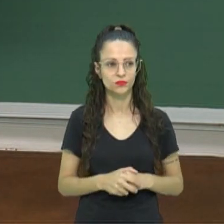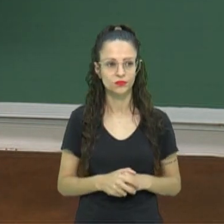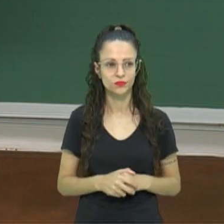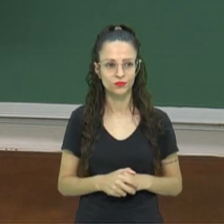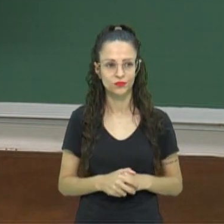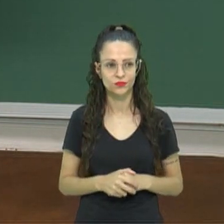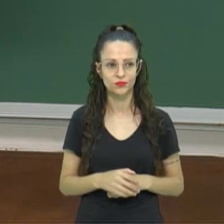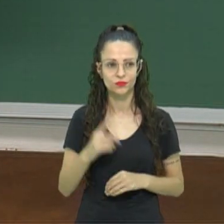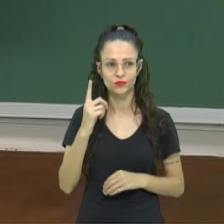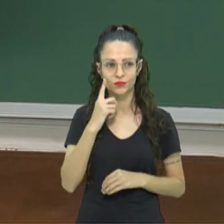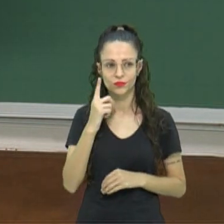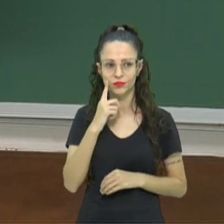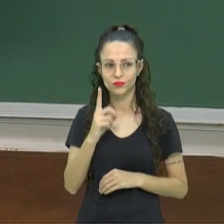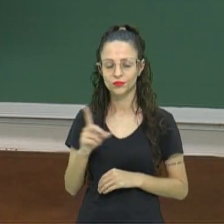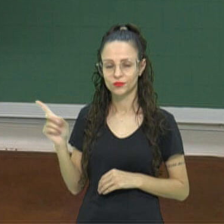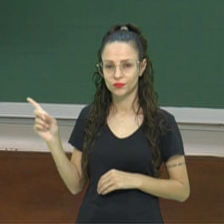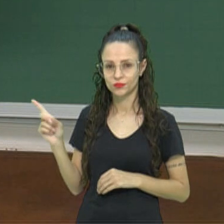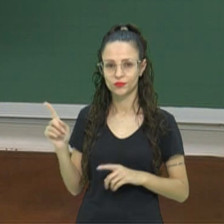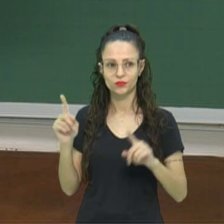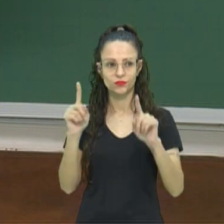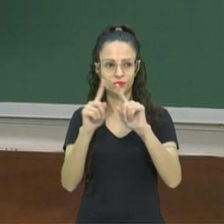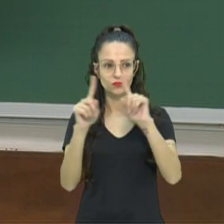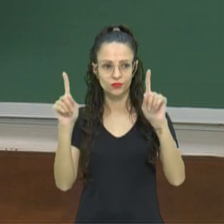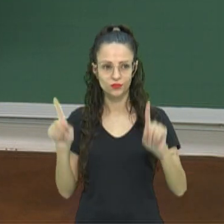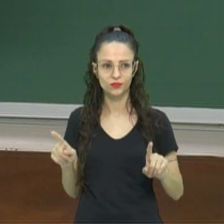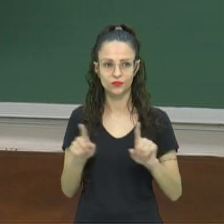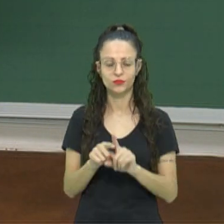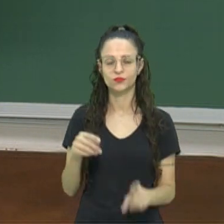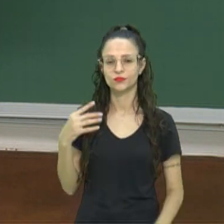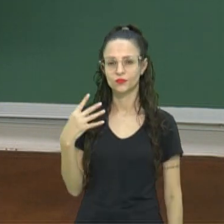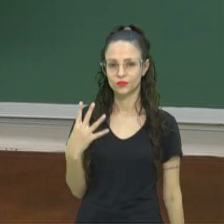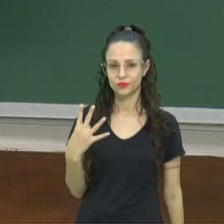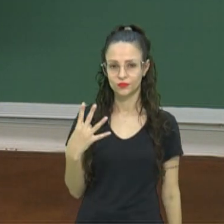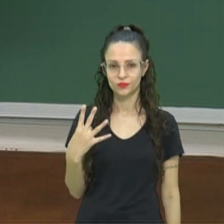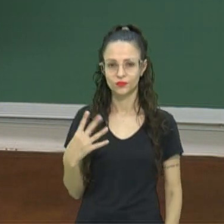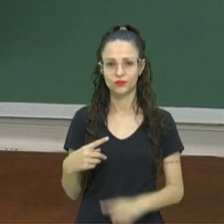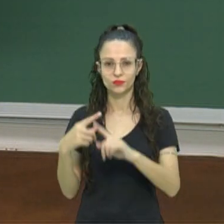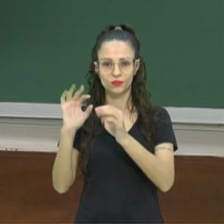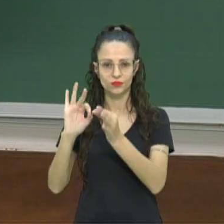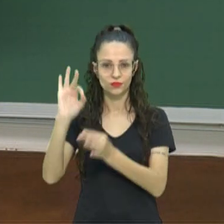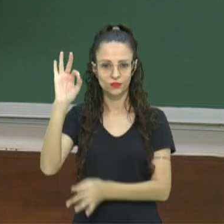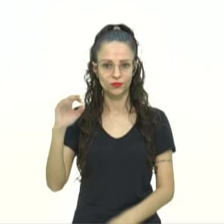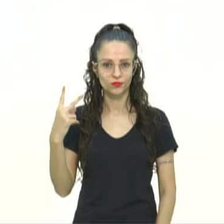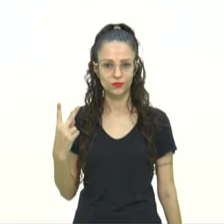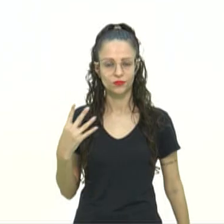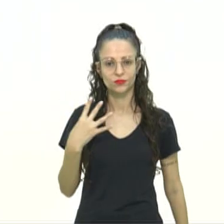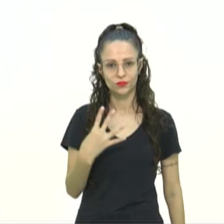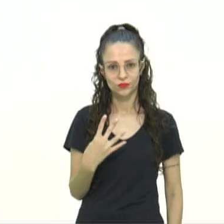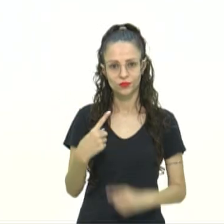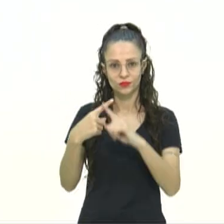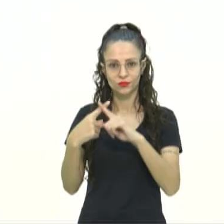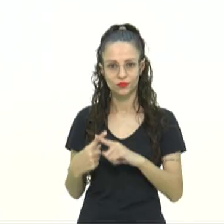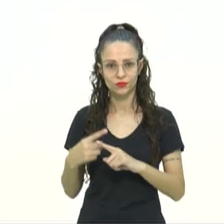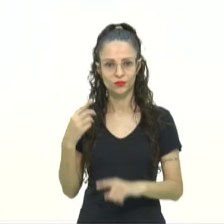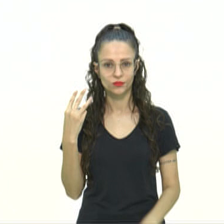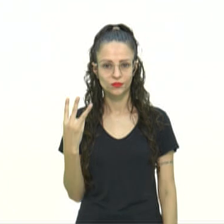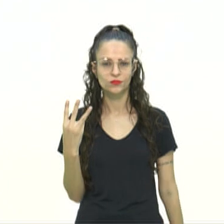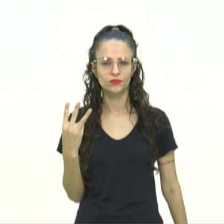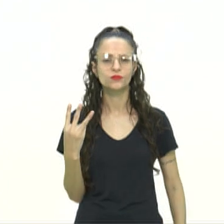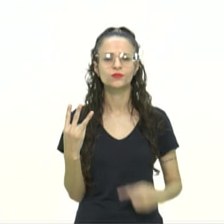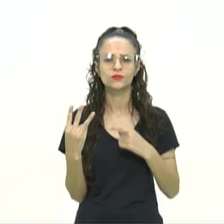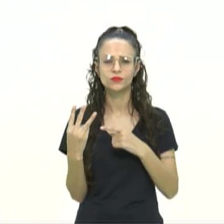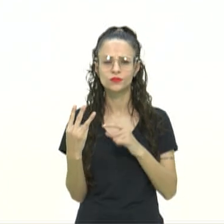O retângulo está lá na outra ponta, lá, ó, 4 por 2. Então, 4 vezes 3. Por